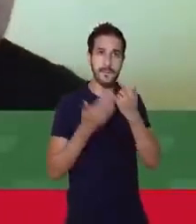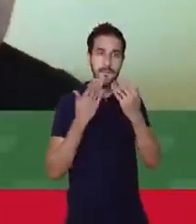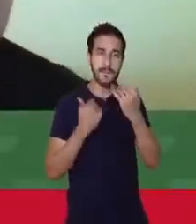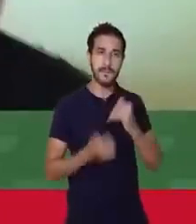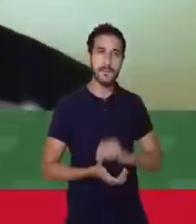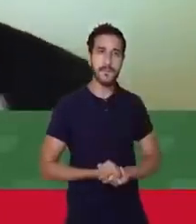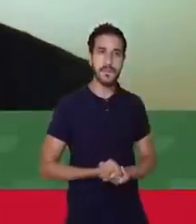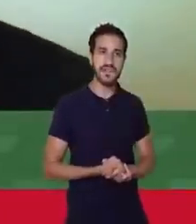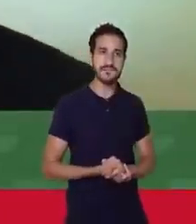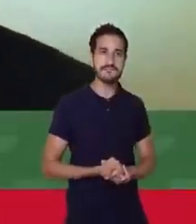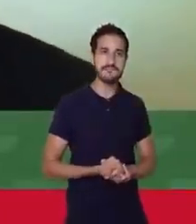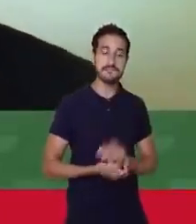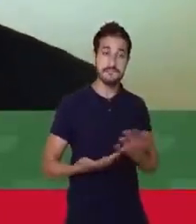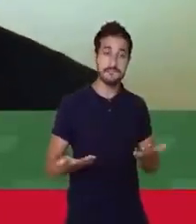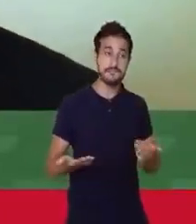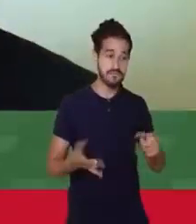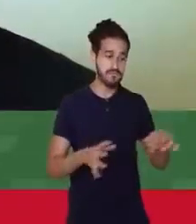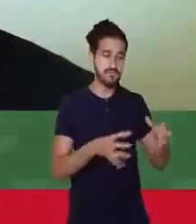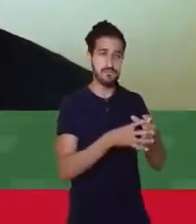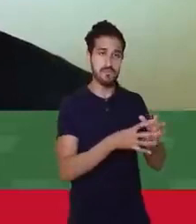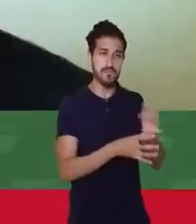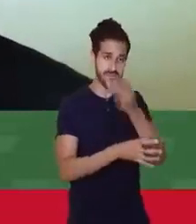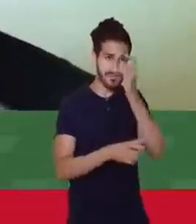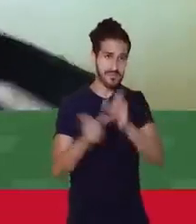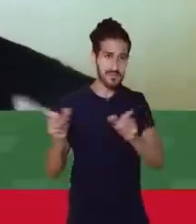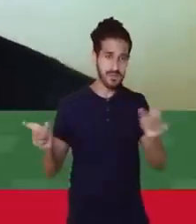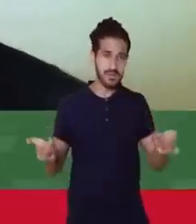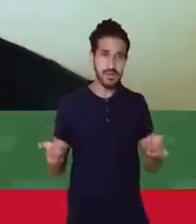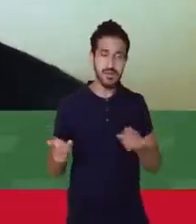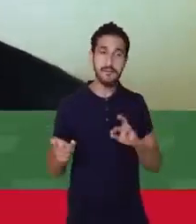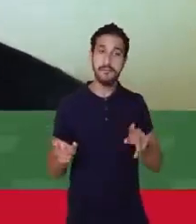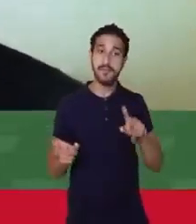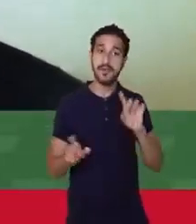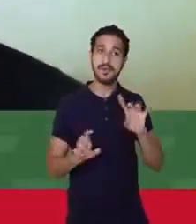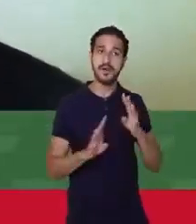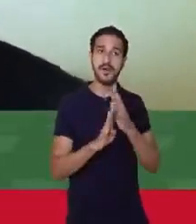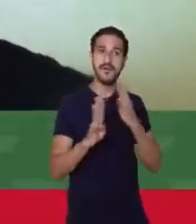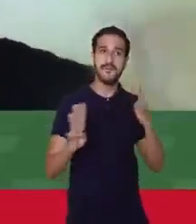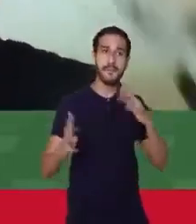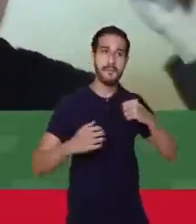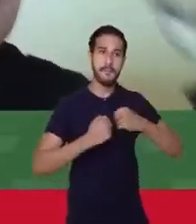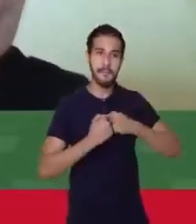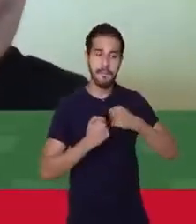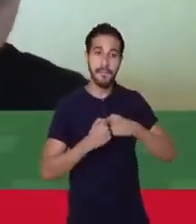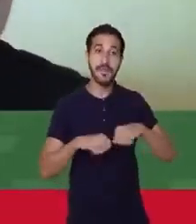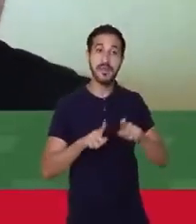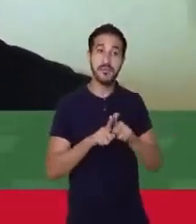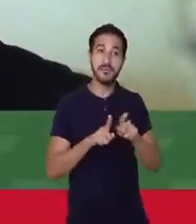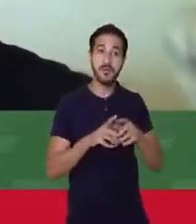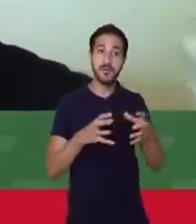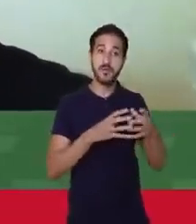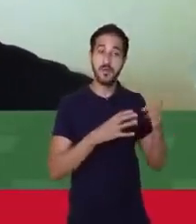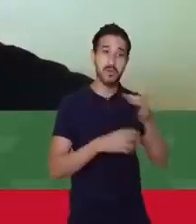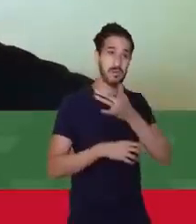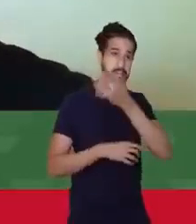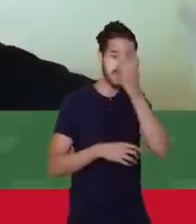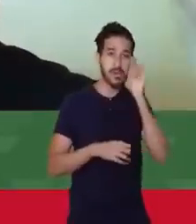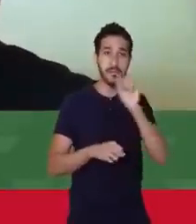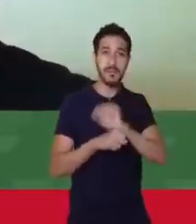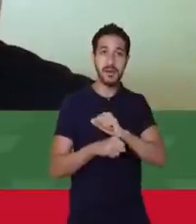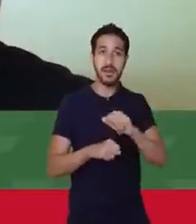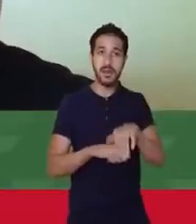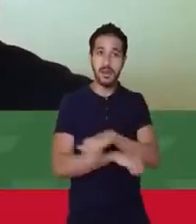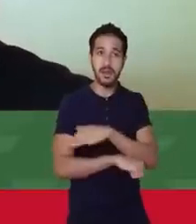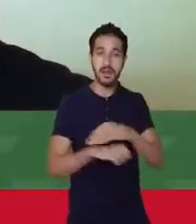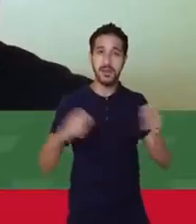alimentação. Então, são essas pessoas que não são aquelas só da fila do açougue, mas são aquelas que param na rua